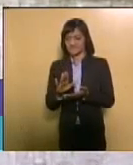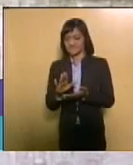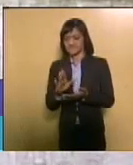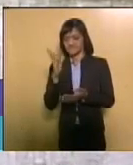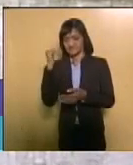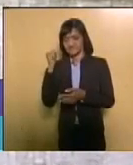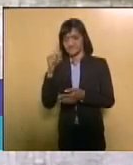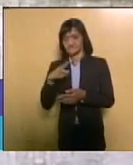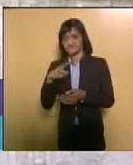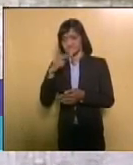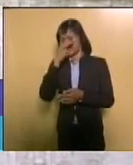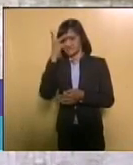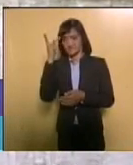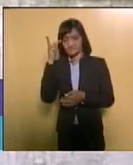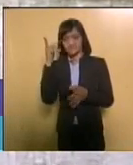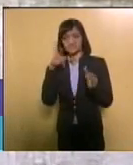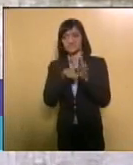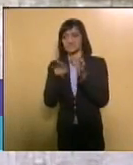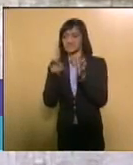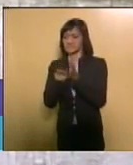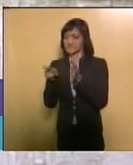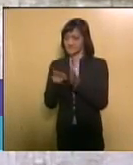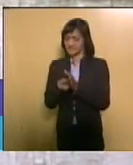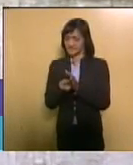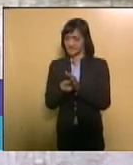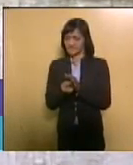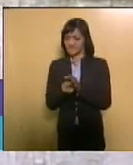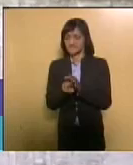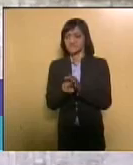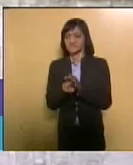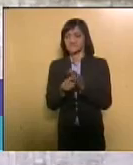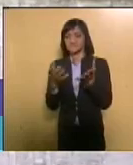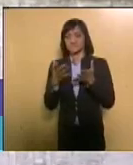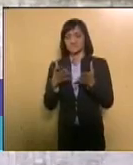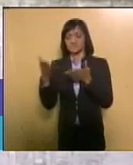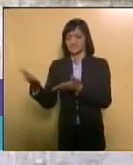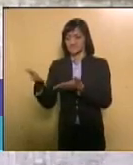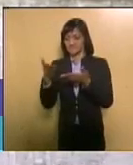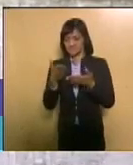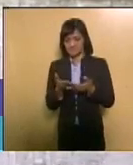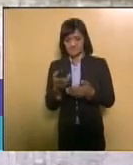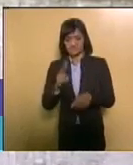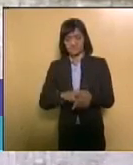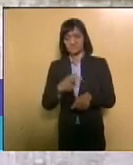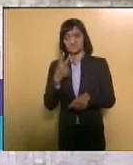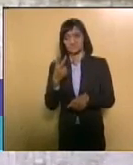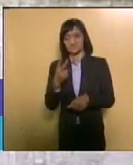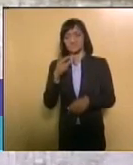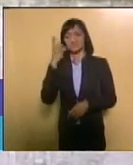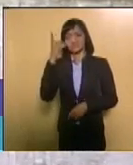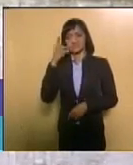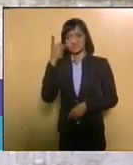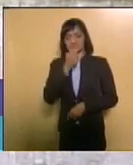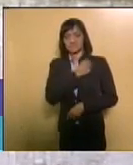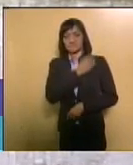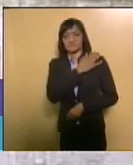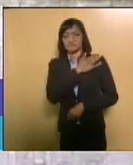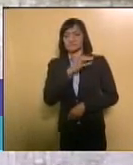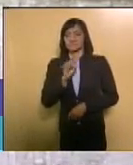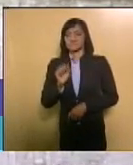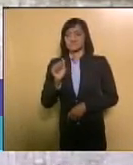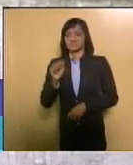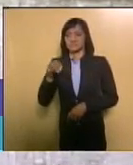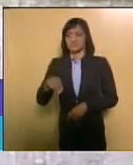sei que tem muita gente que vai querer fazer perguntas e e eu quero convidar pela segunda vez o deputado Capitão Samuel eu